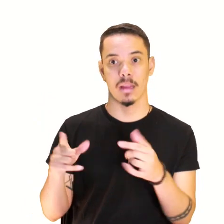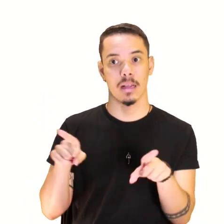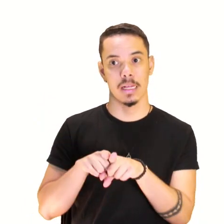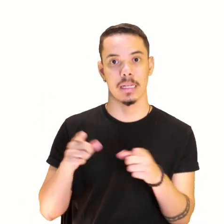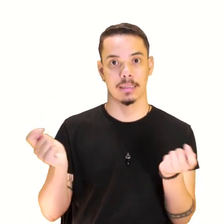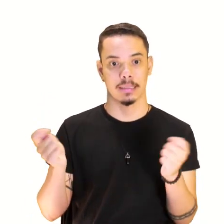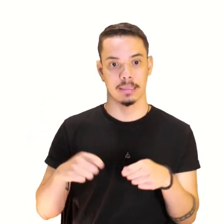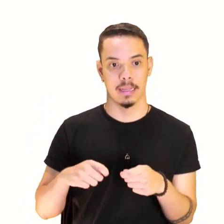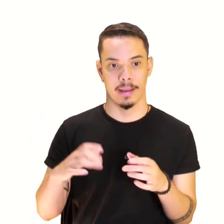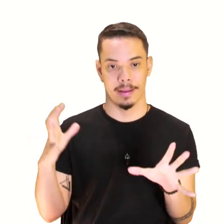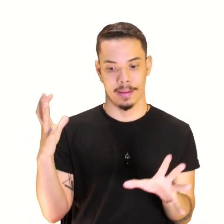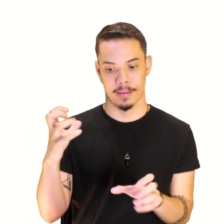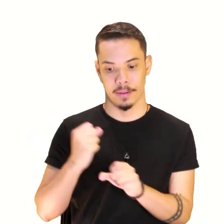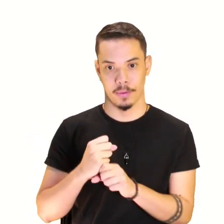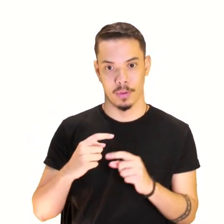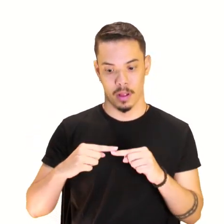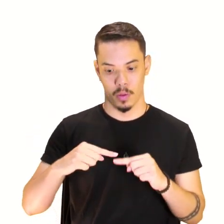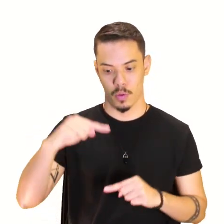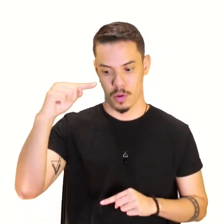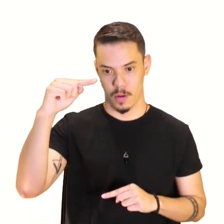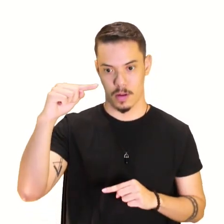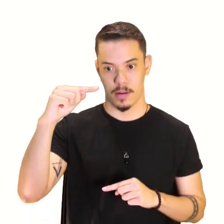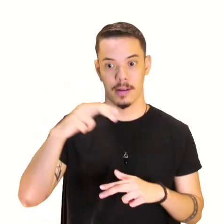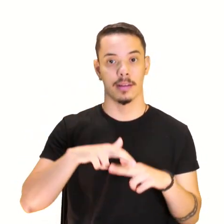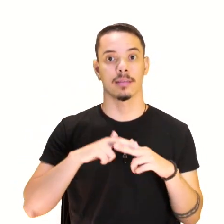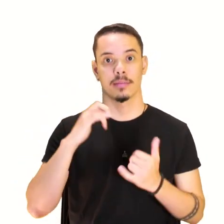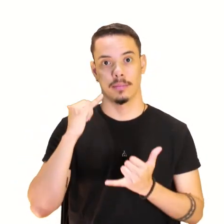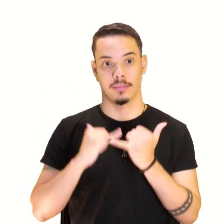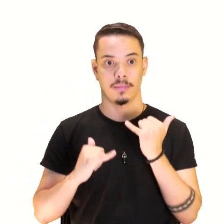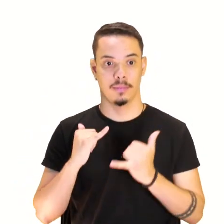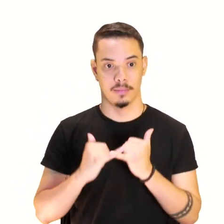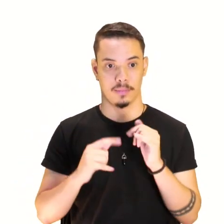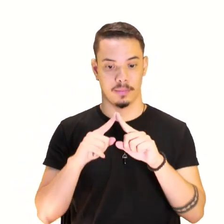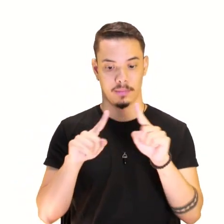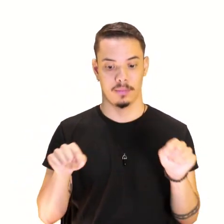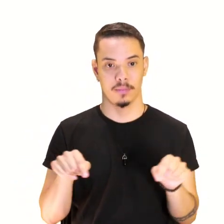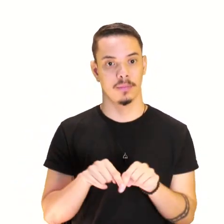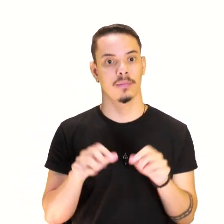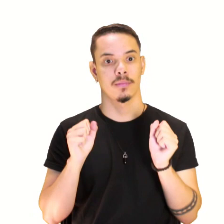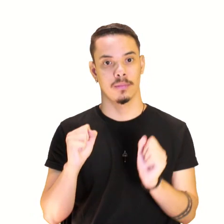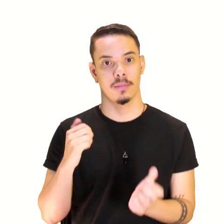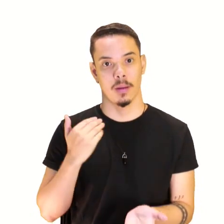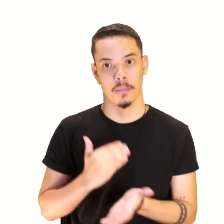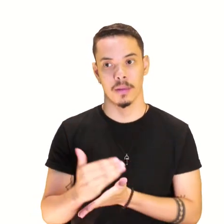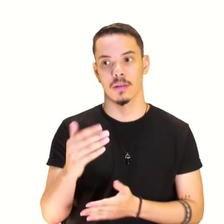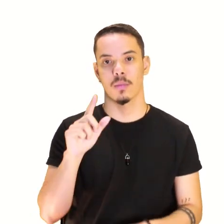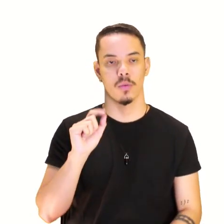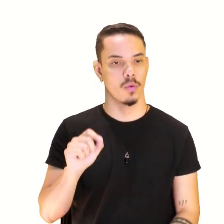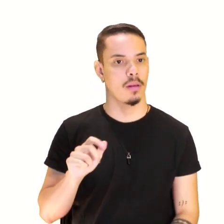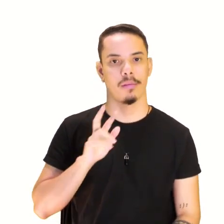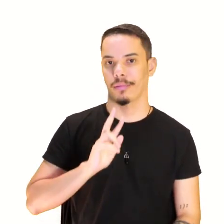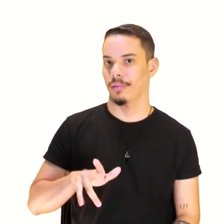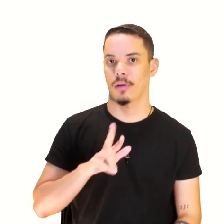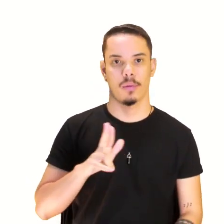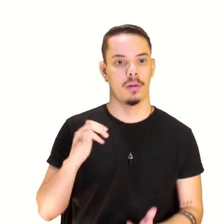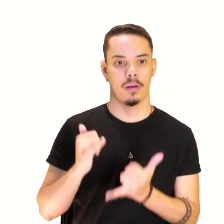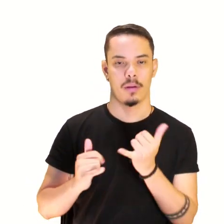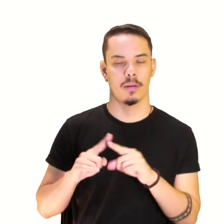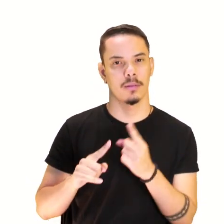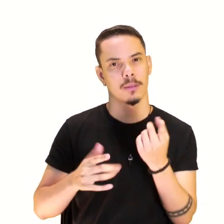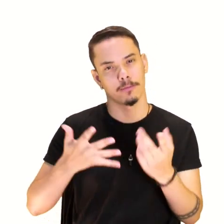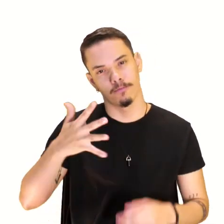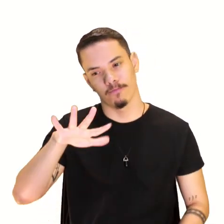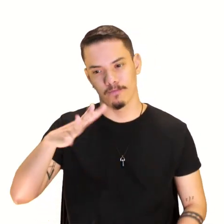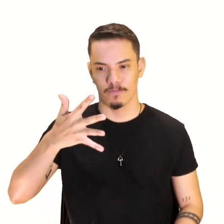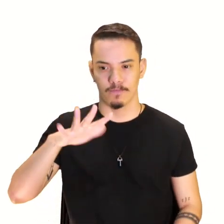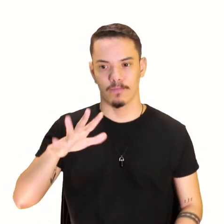altura dos objetos? Com certeza, porque como a gente tem semelhança dos triângulos, né? Então a gente parte do princípio que eles não são iguais, mas são semelhantes. Então